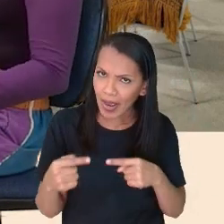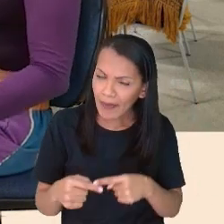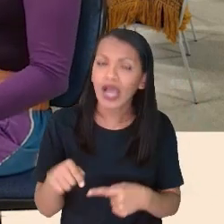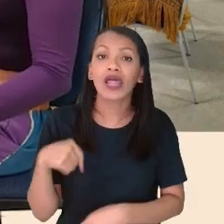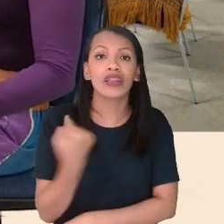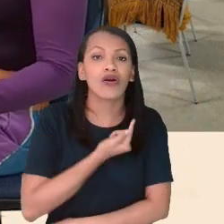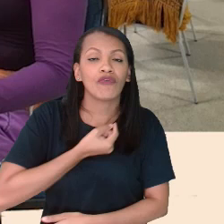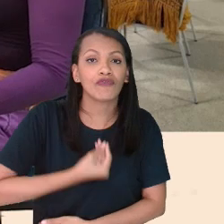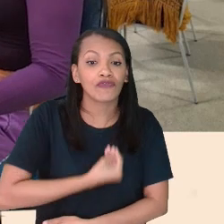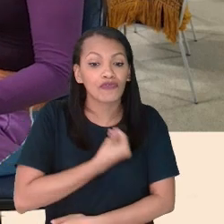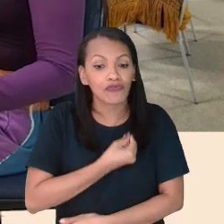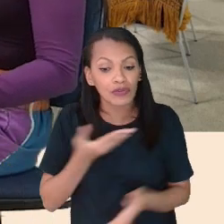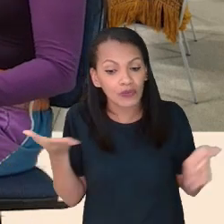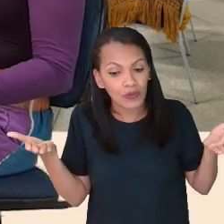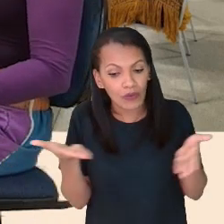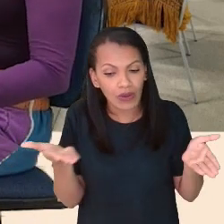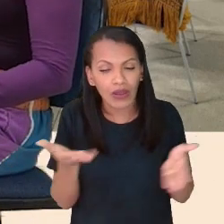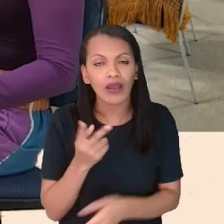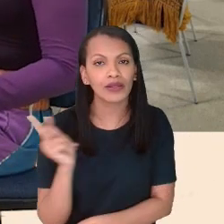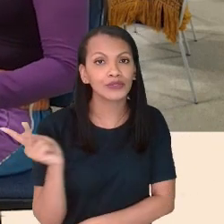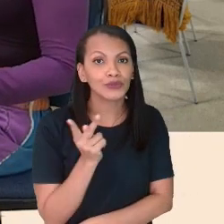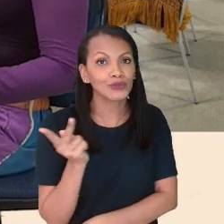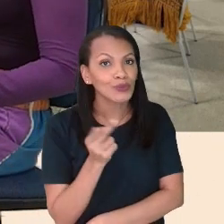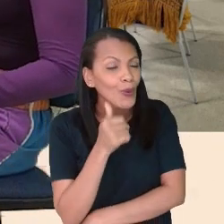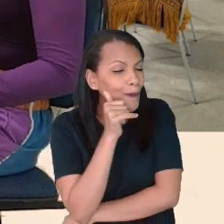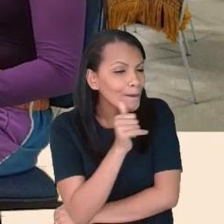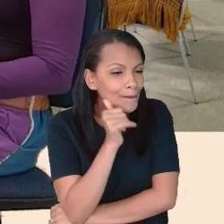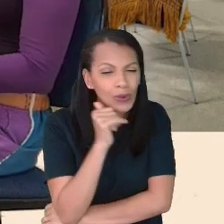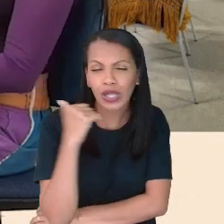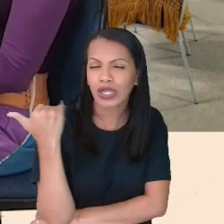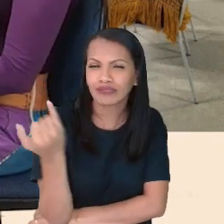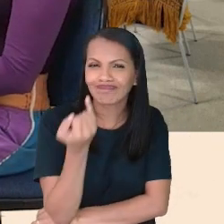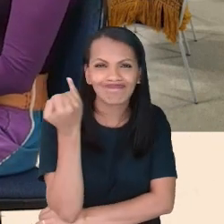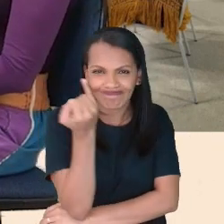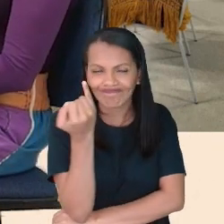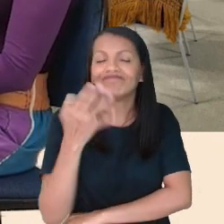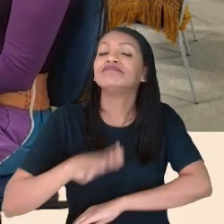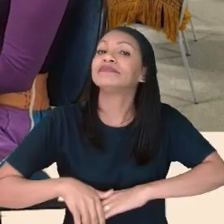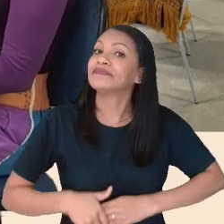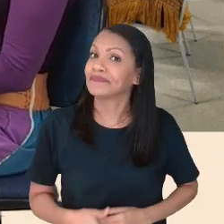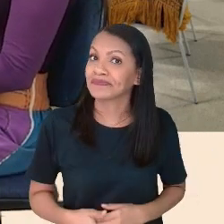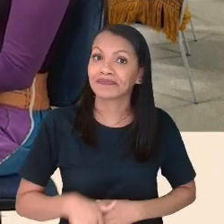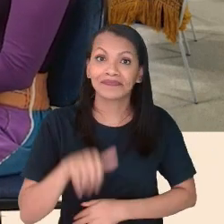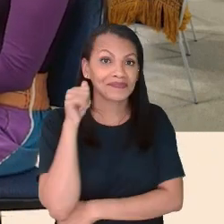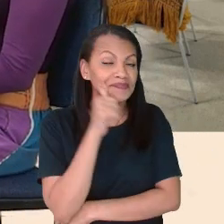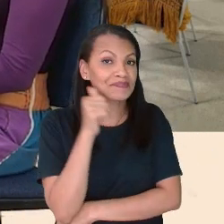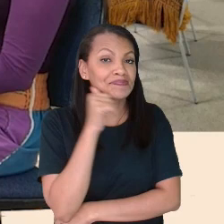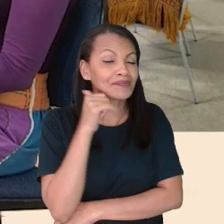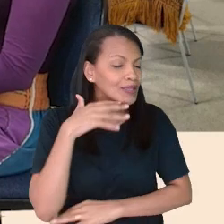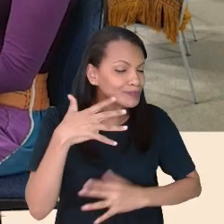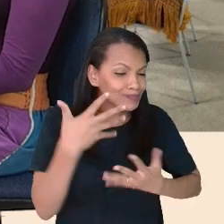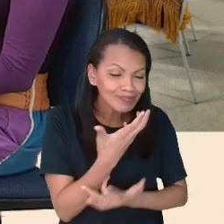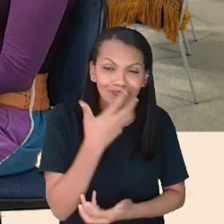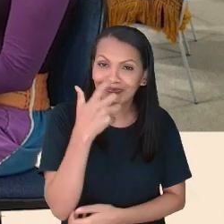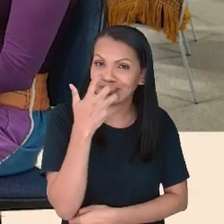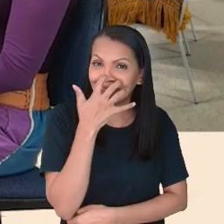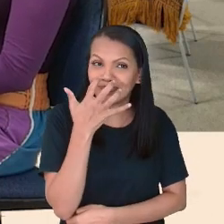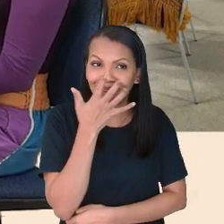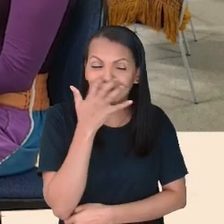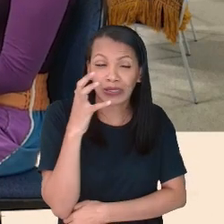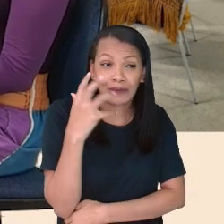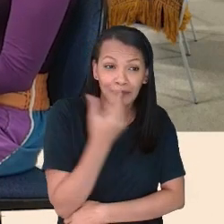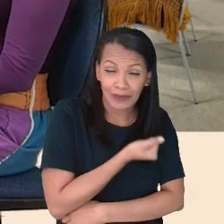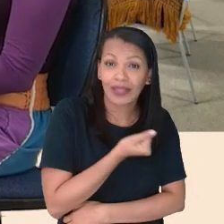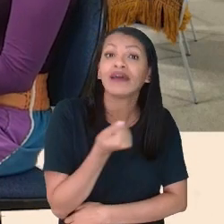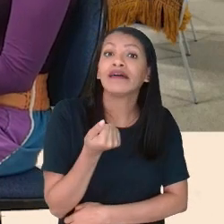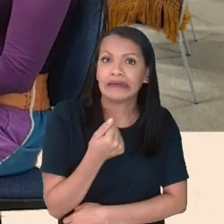vivendo atualmente, né? São duas heroínas, assim, eu achei, e as meninas foram encantadoras, as meninas